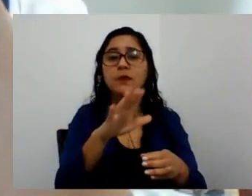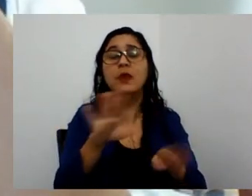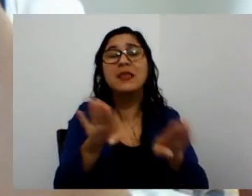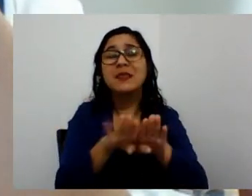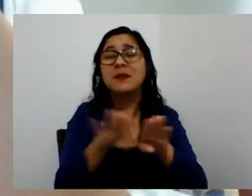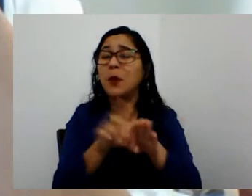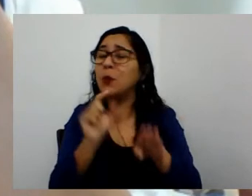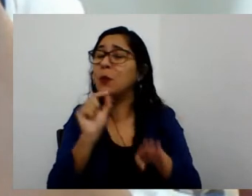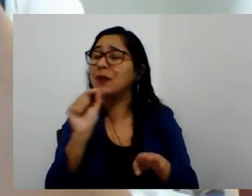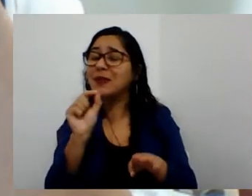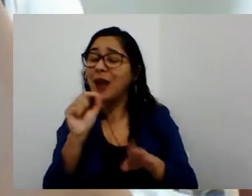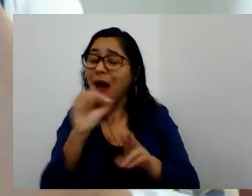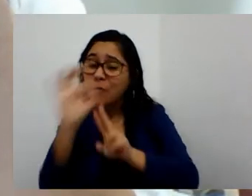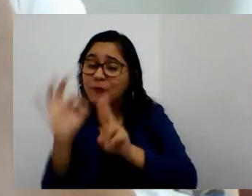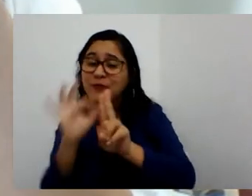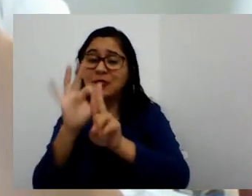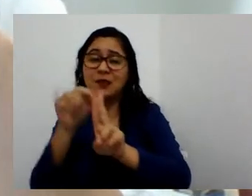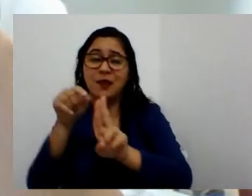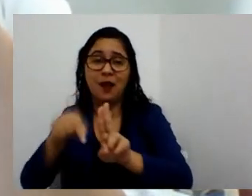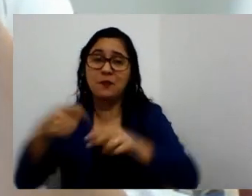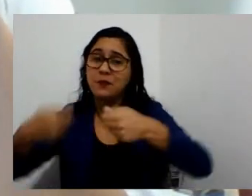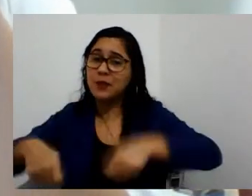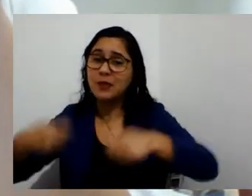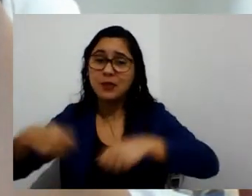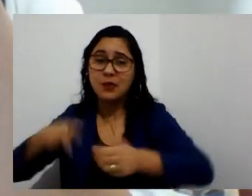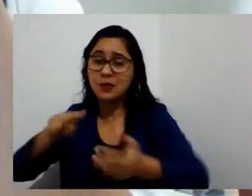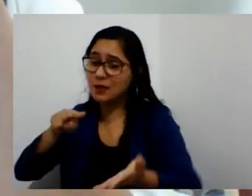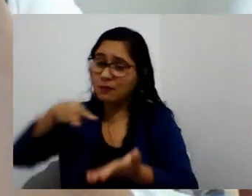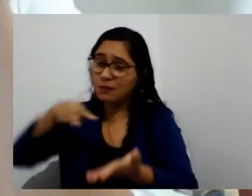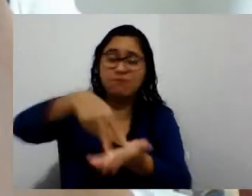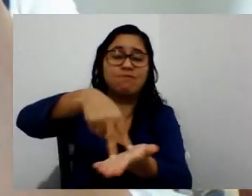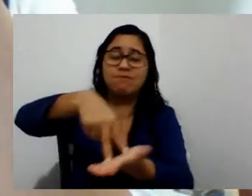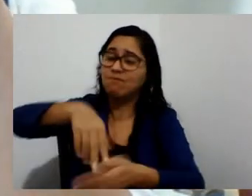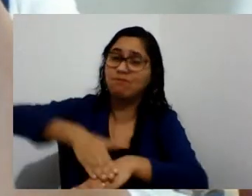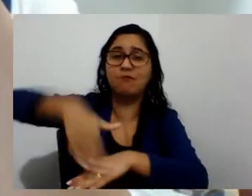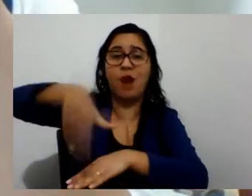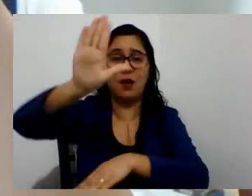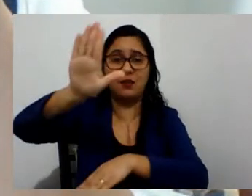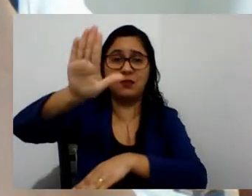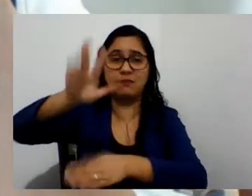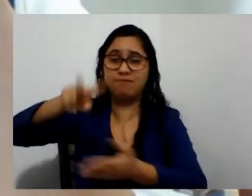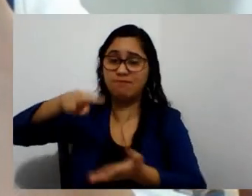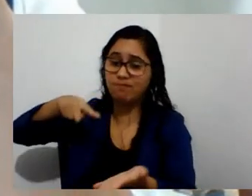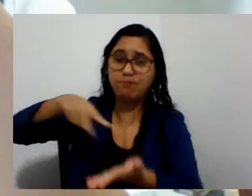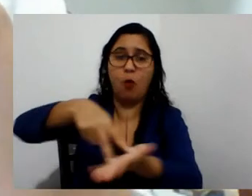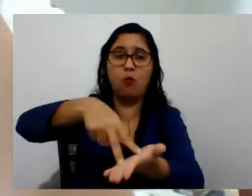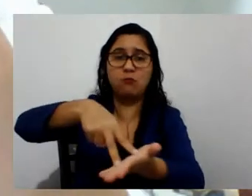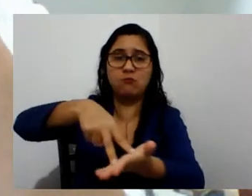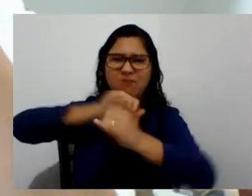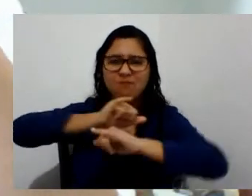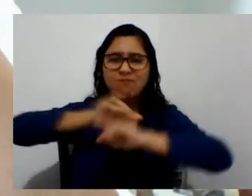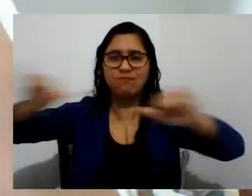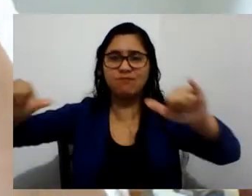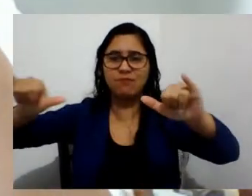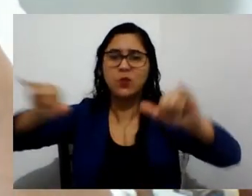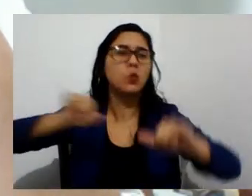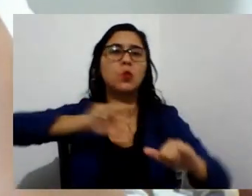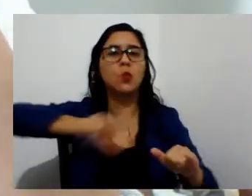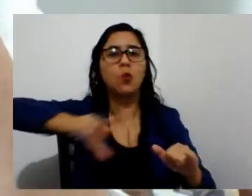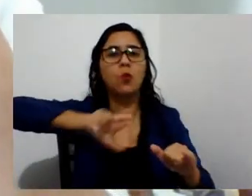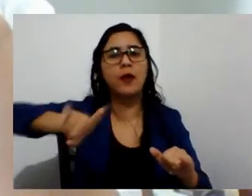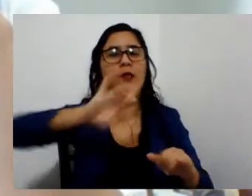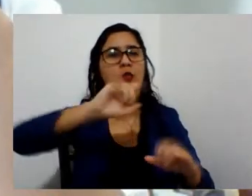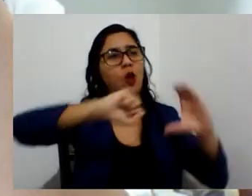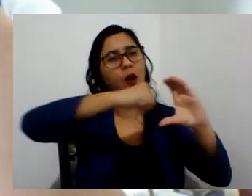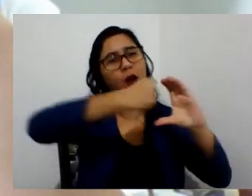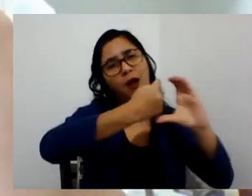e em particular, a UFSCar precisa ter uma voz mais ativa, a sua voz. Não trazer somente a CAPES